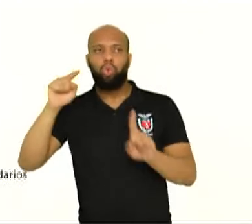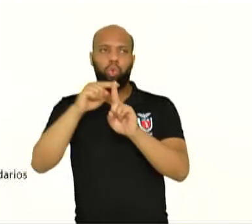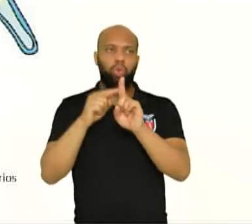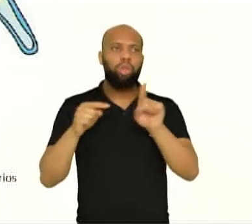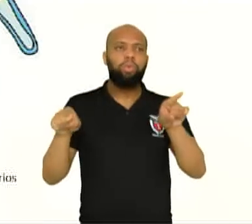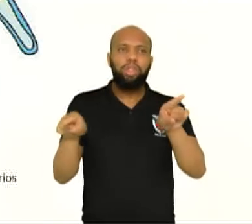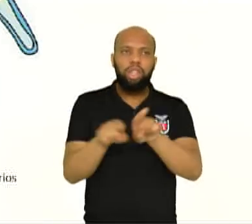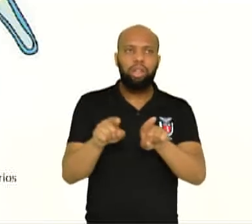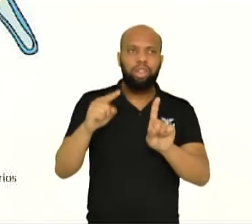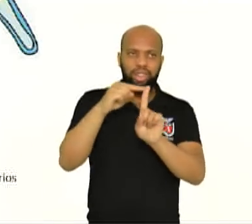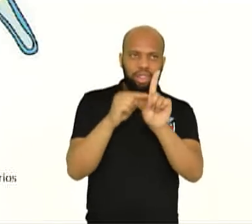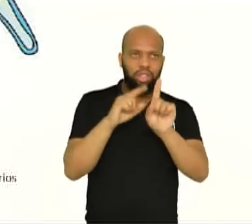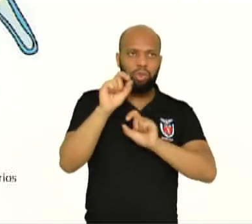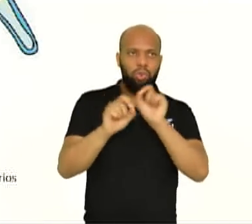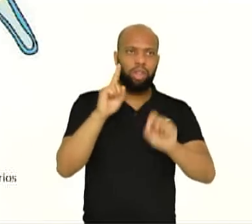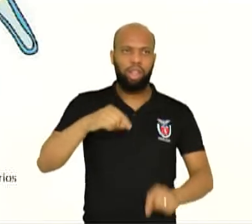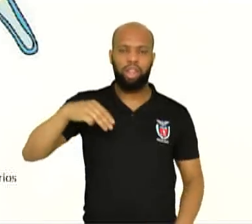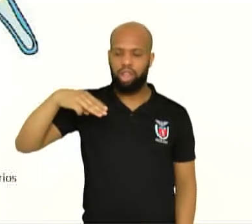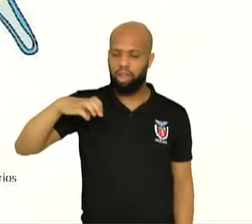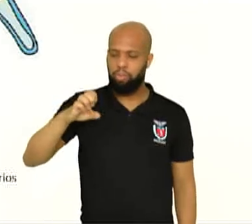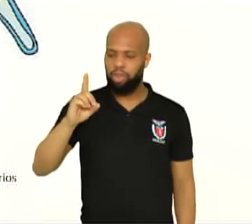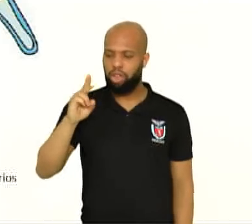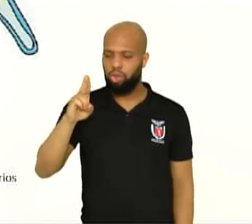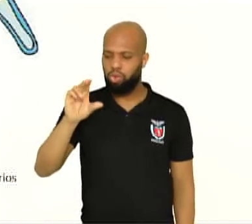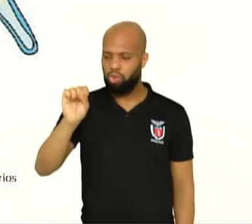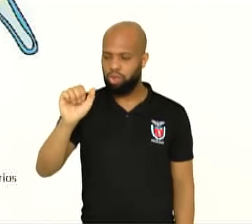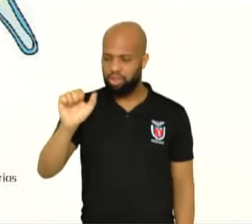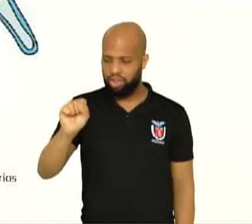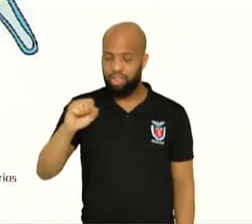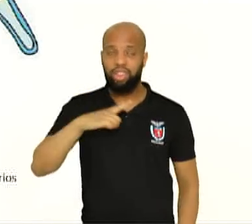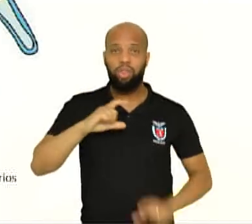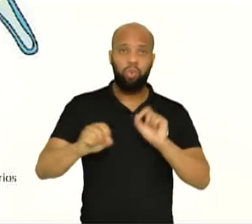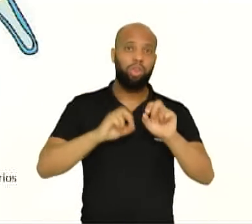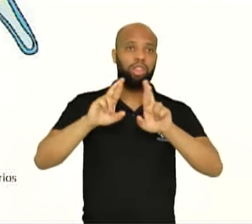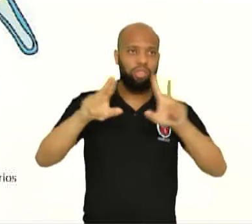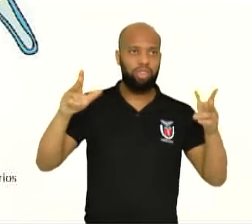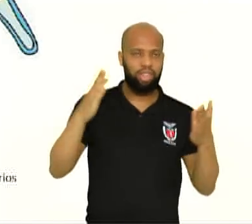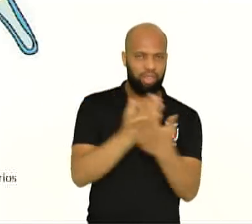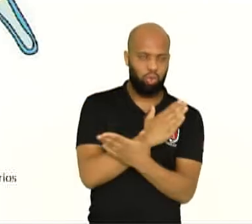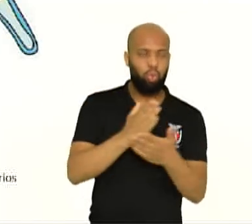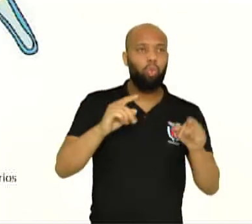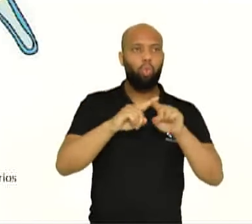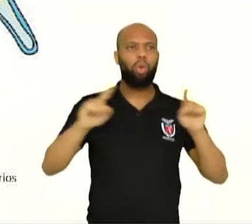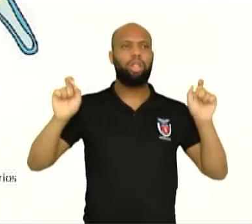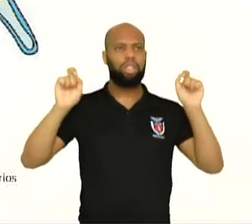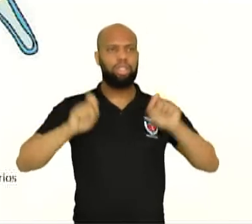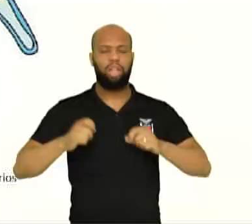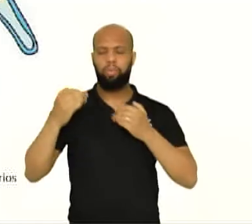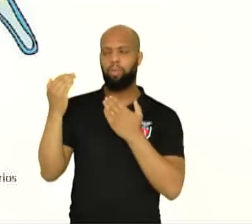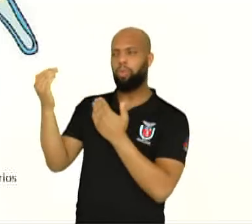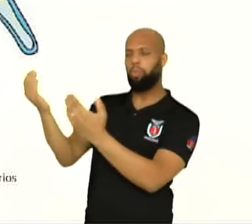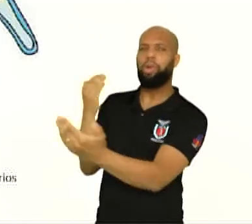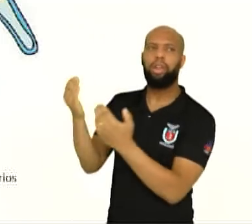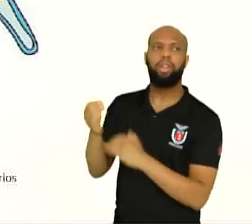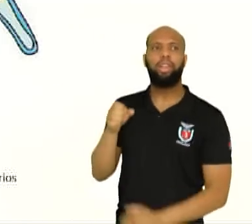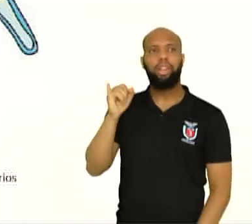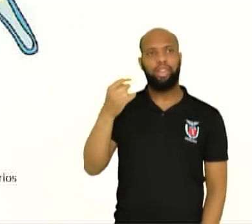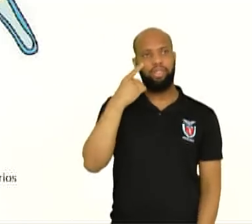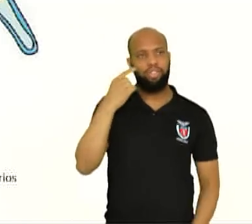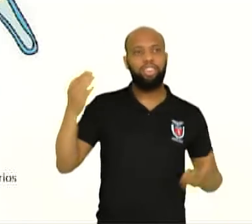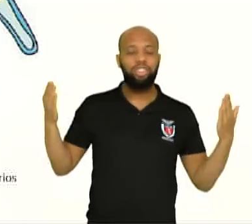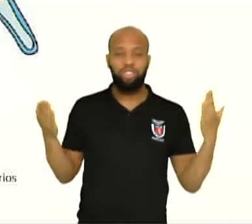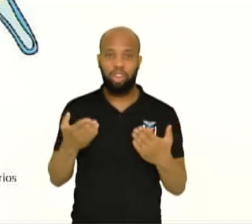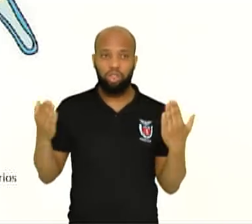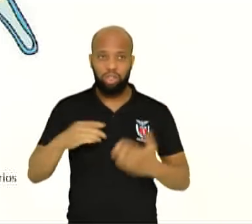gente tem nesse grupo, que são as medusas, elas têm um pouquinho de diferença, mas dá para comparar. Se a gente analisar que